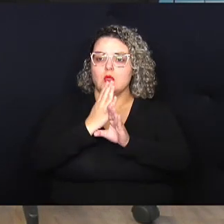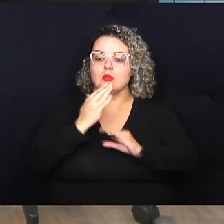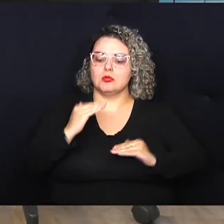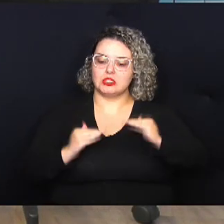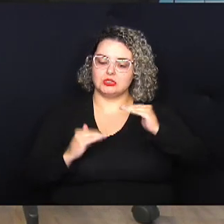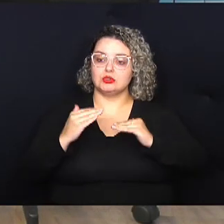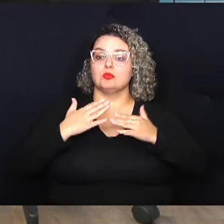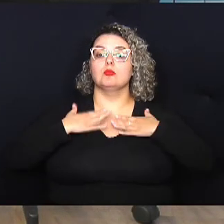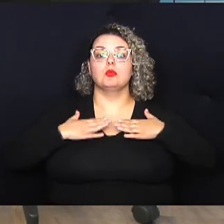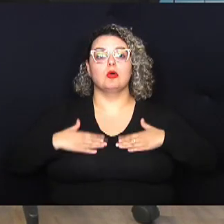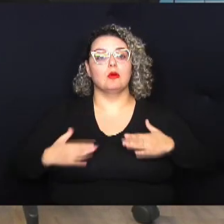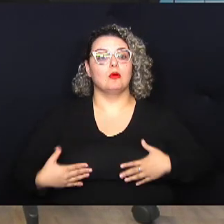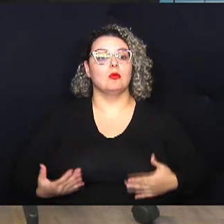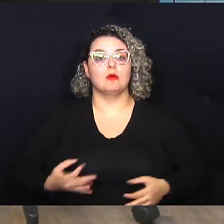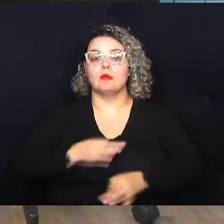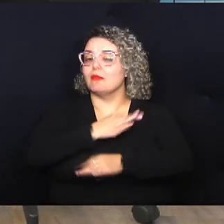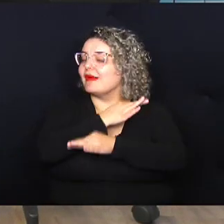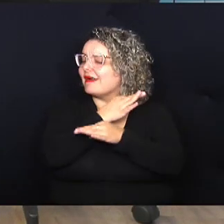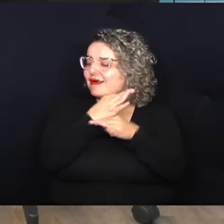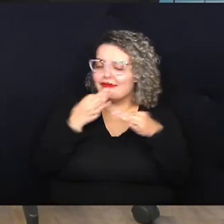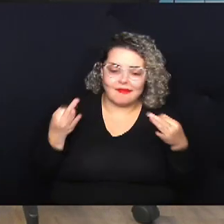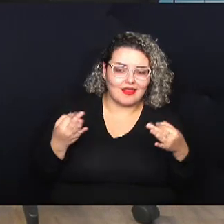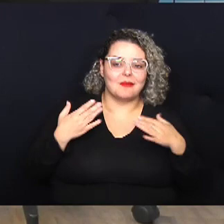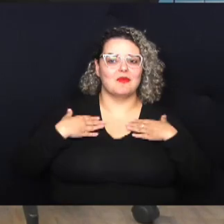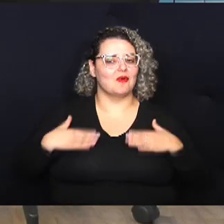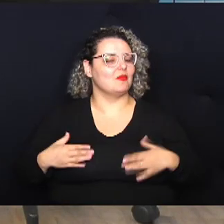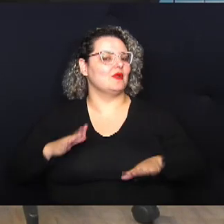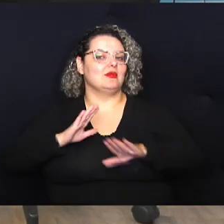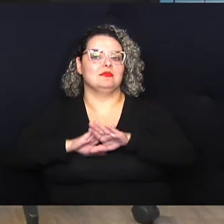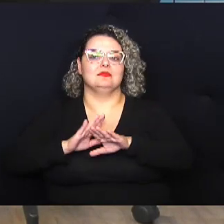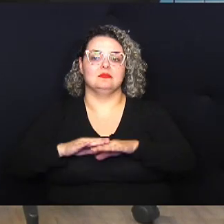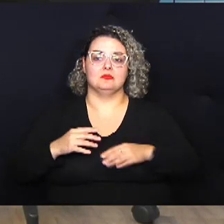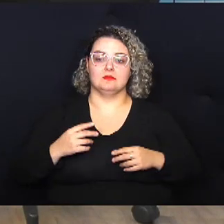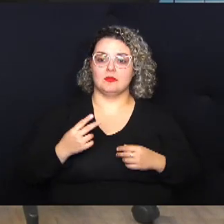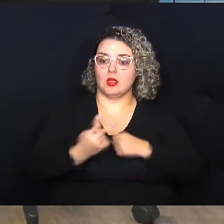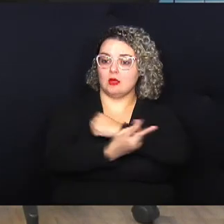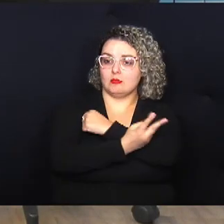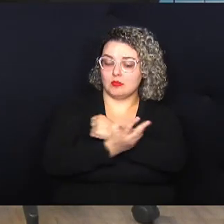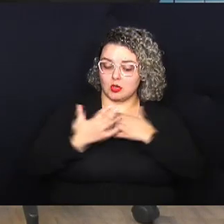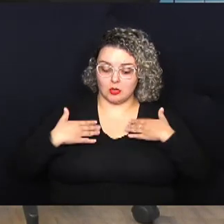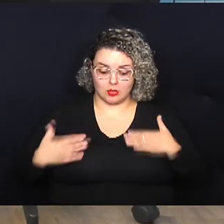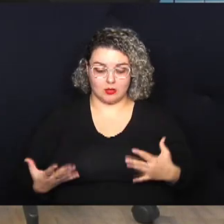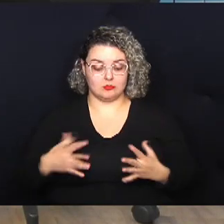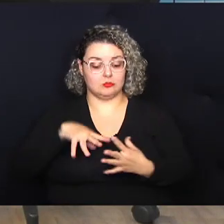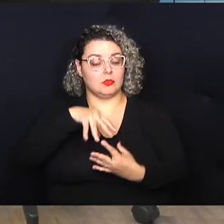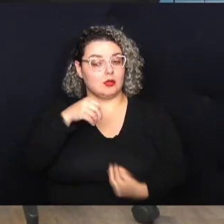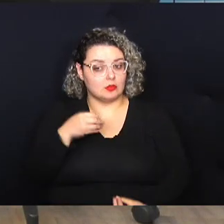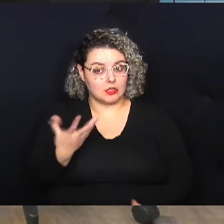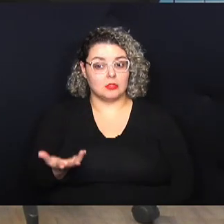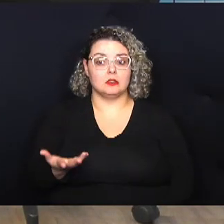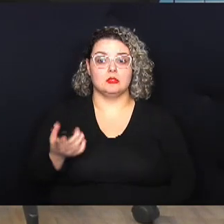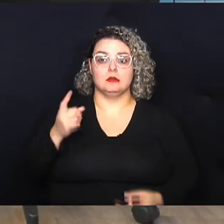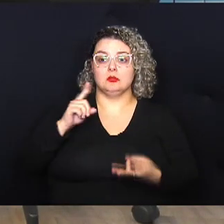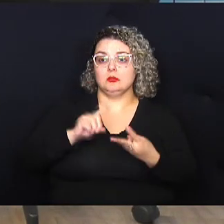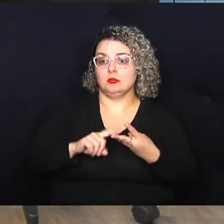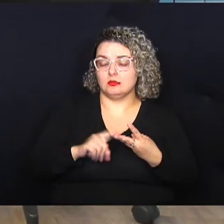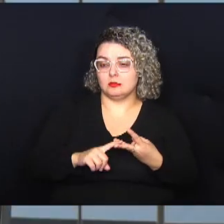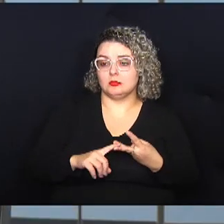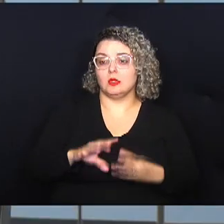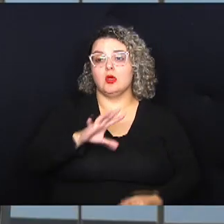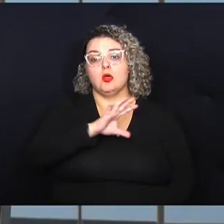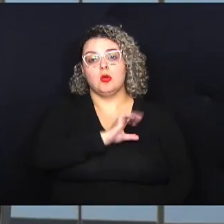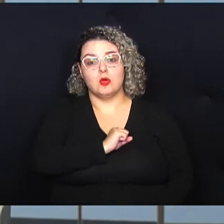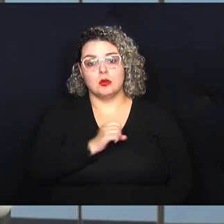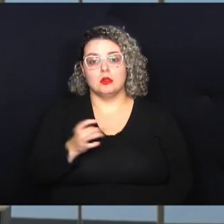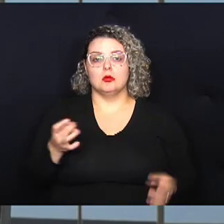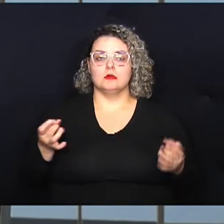para o meu corpo funcionar. Então, eu cuido do meu físico, da minha espiritualidade, né? Também gosto muito de